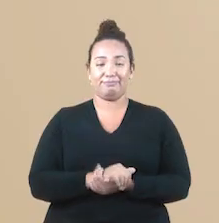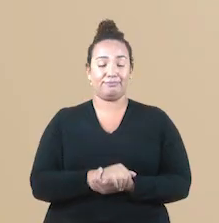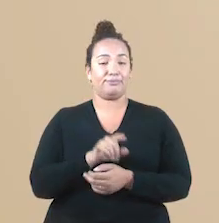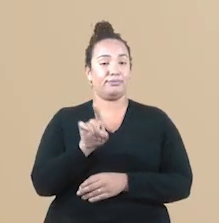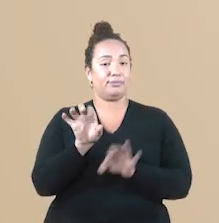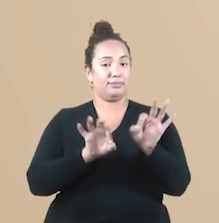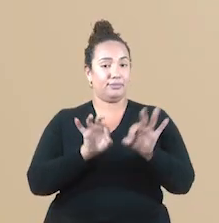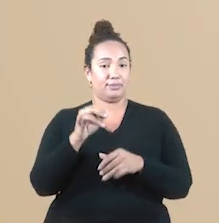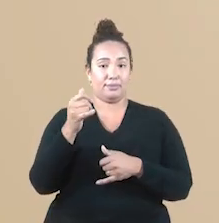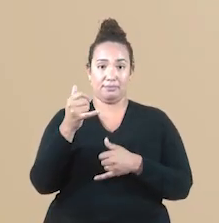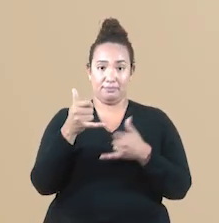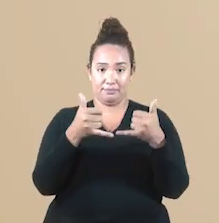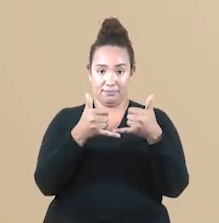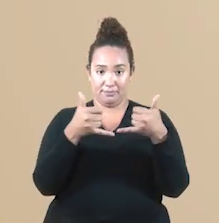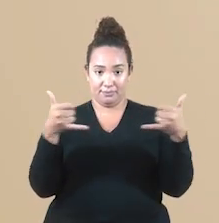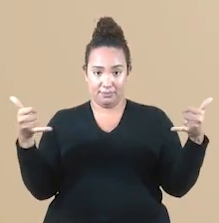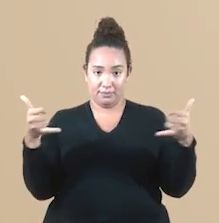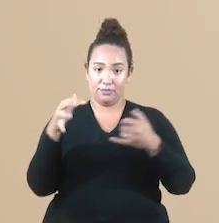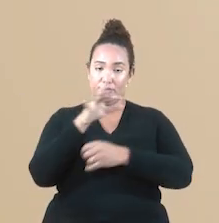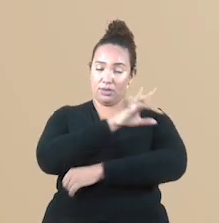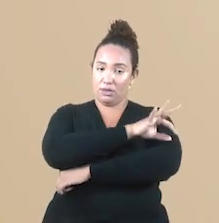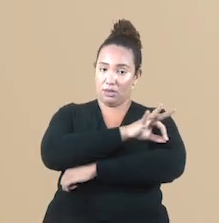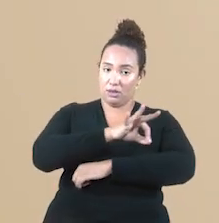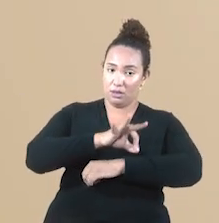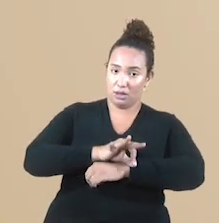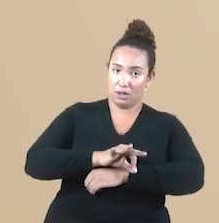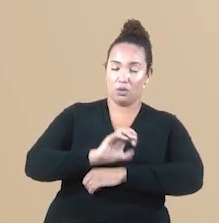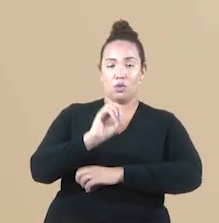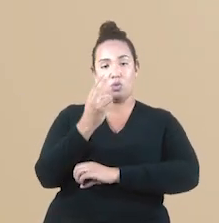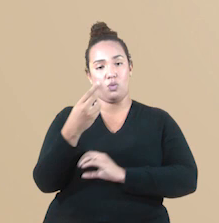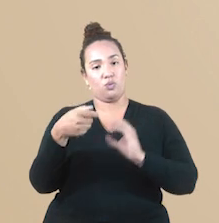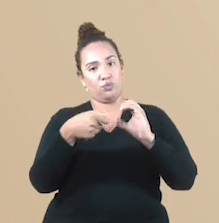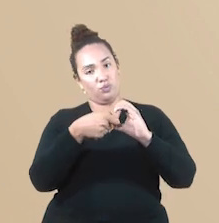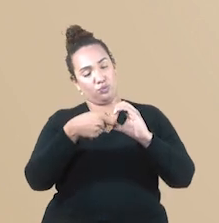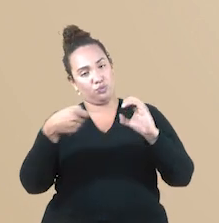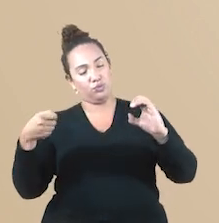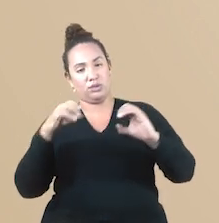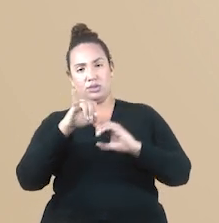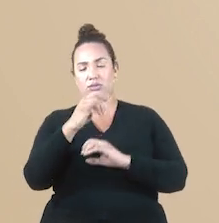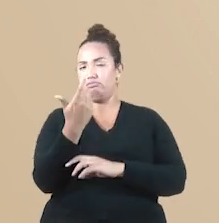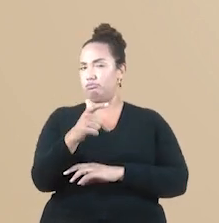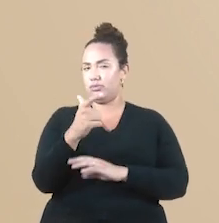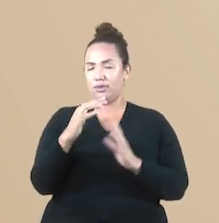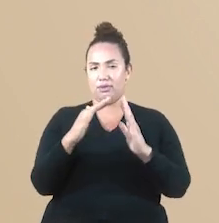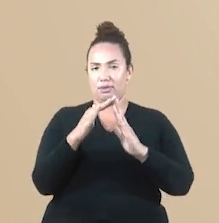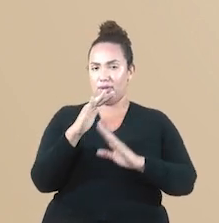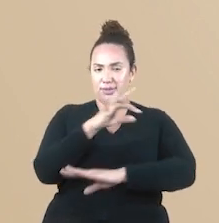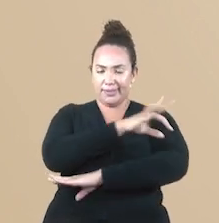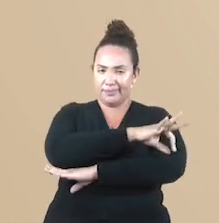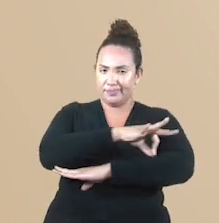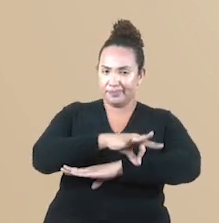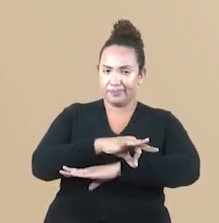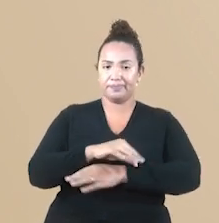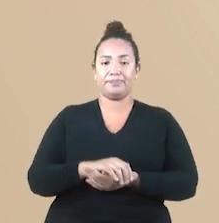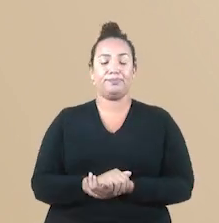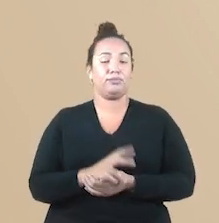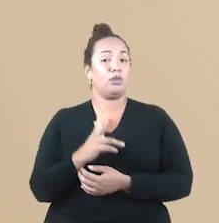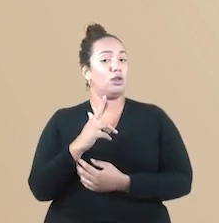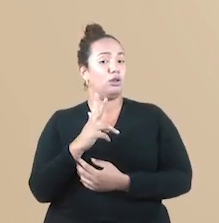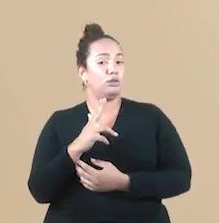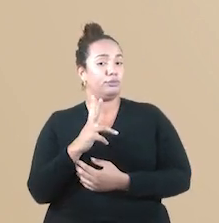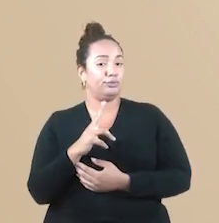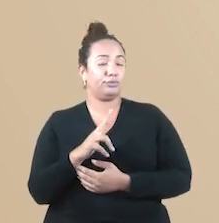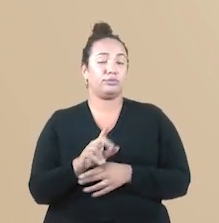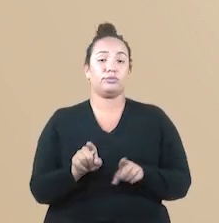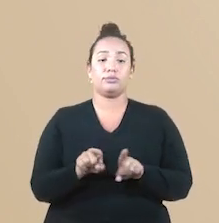Pegue barbante, régua ou trena, caso você não tenha uma régua em casa, tesoura